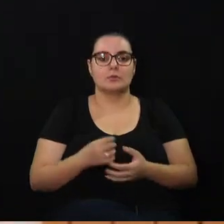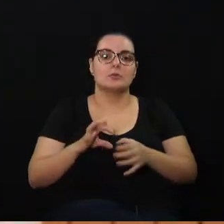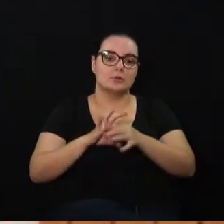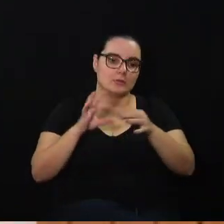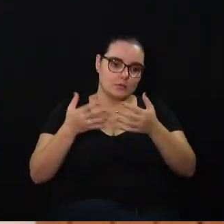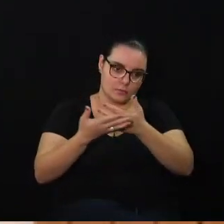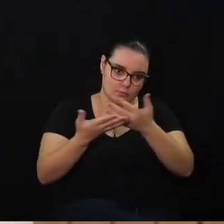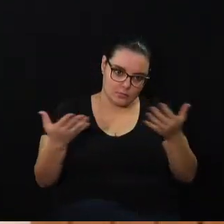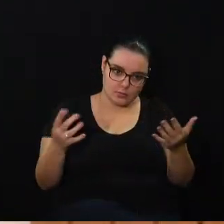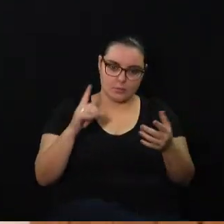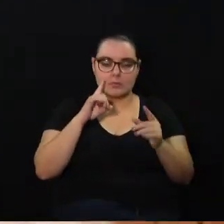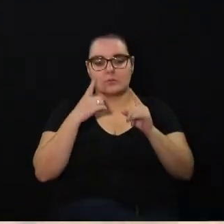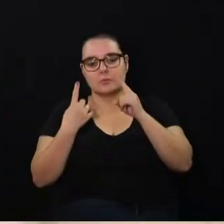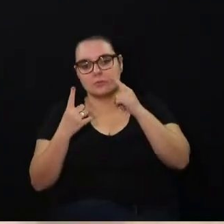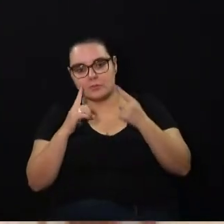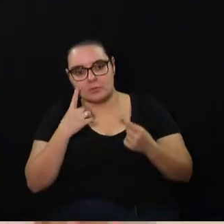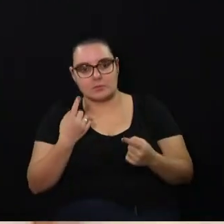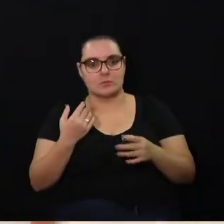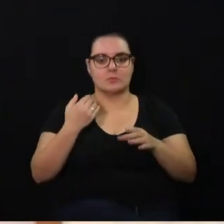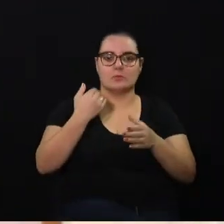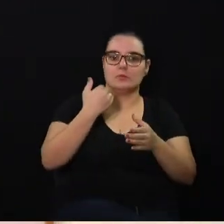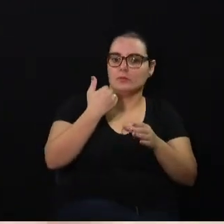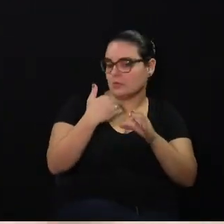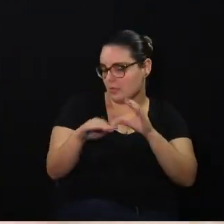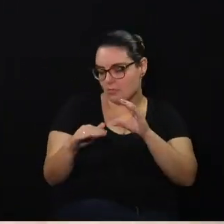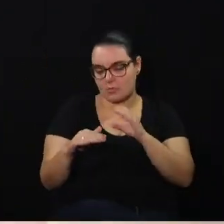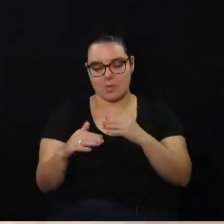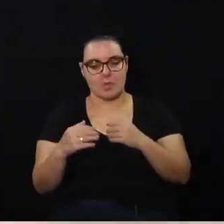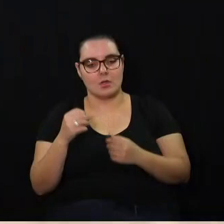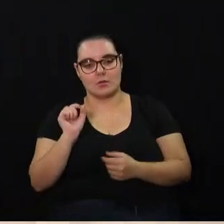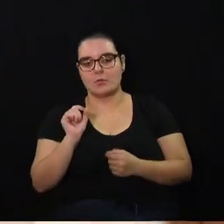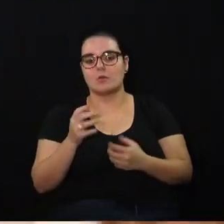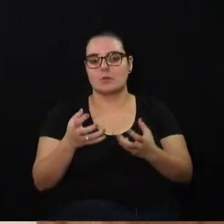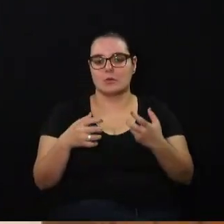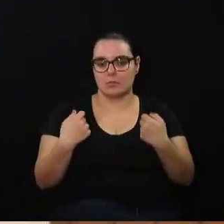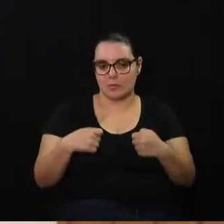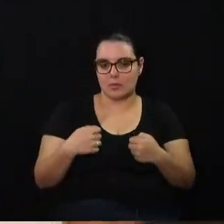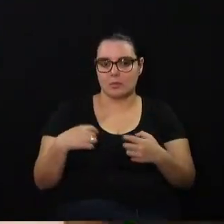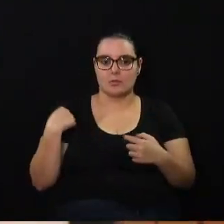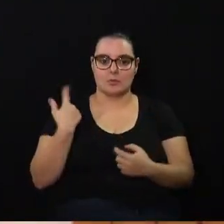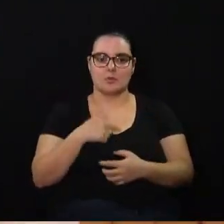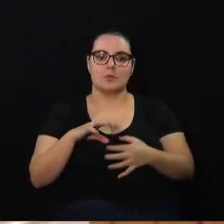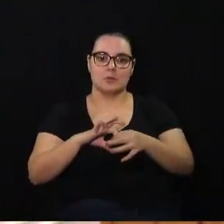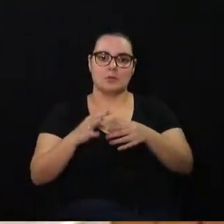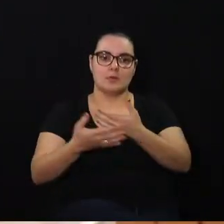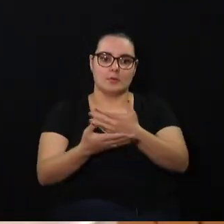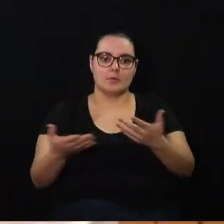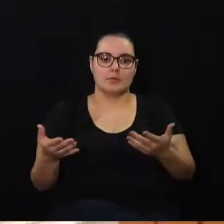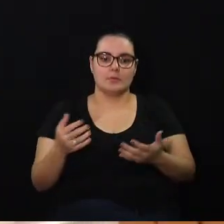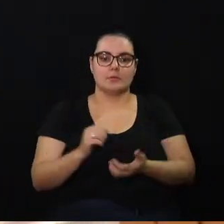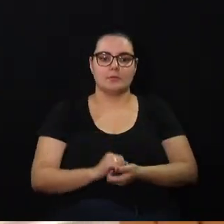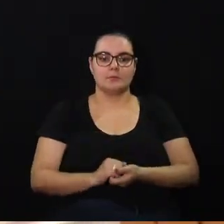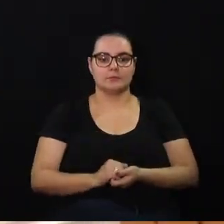para dúvidas é e mail o que vocês precisarem a gente está disponível tá